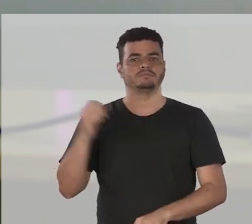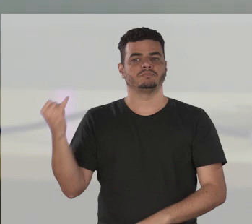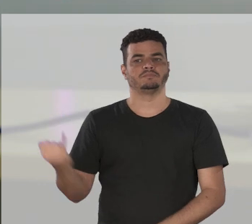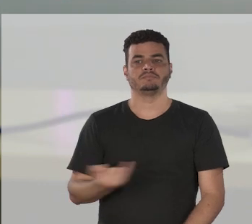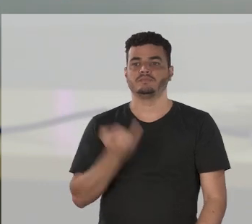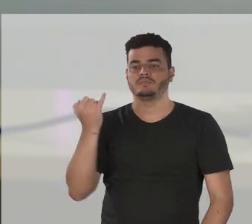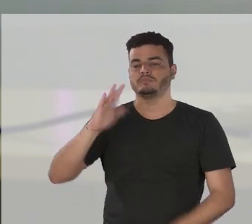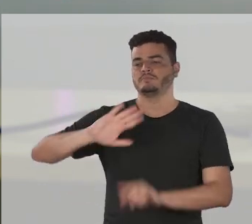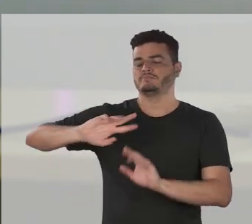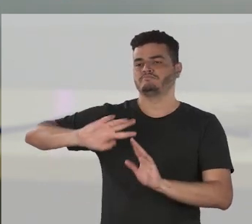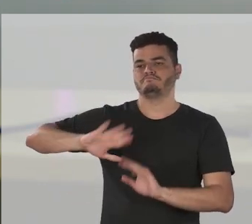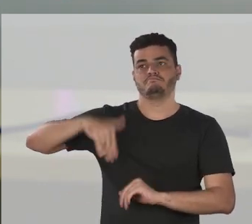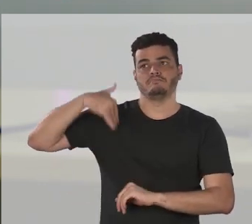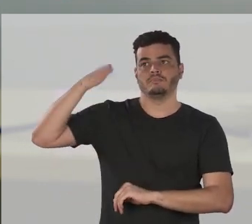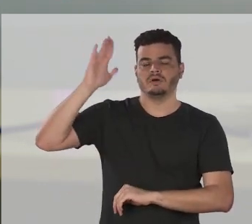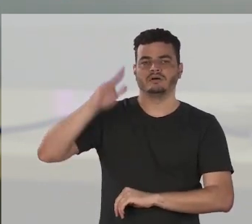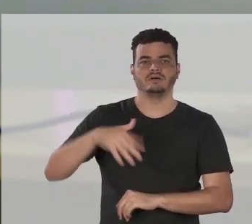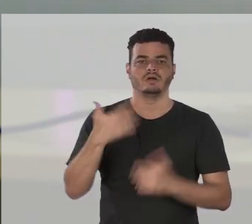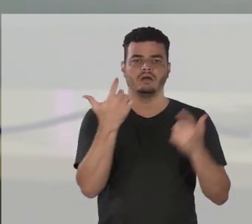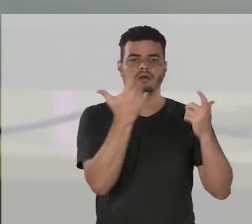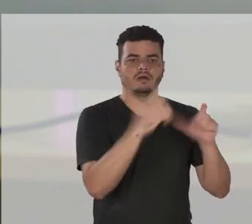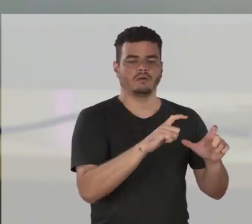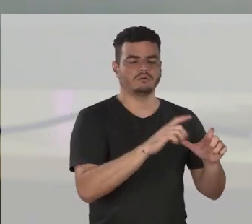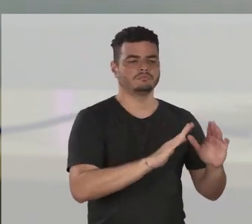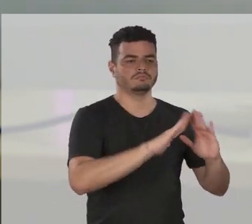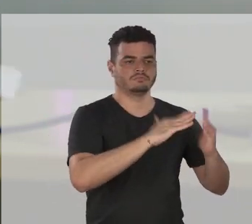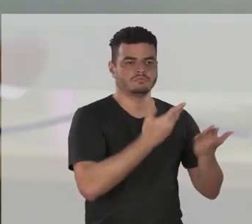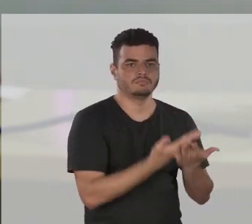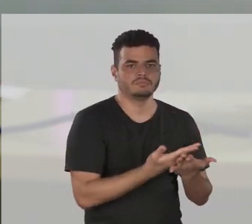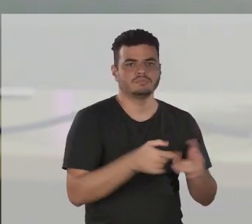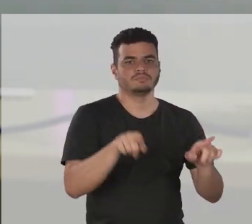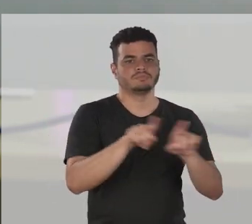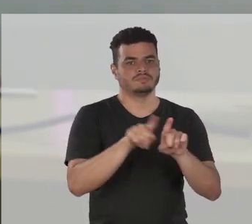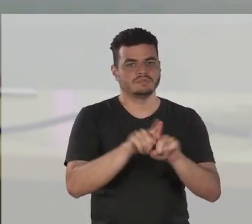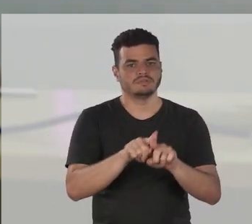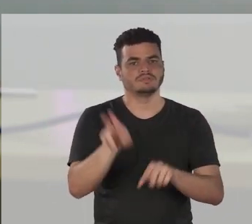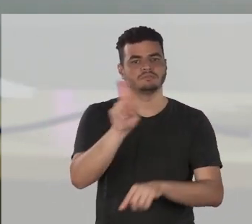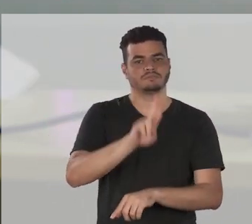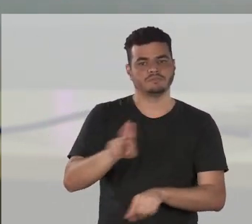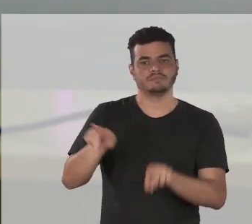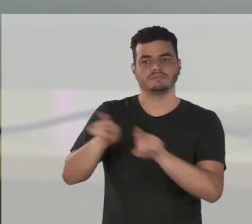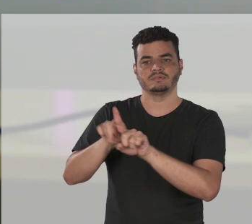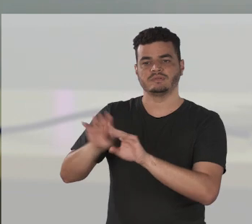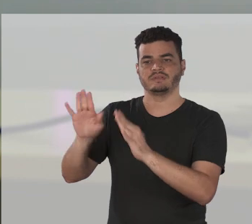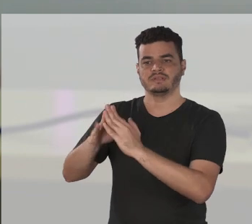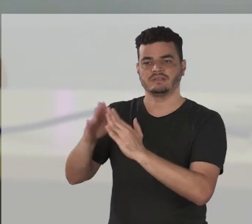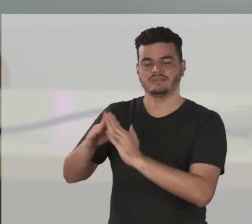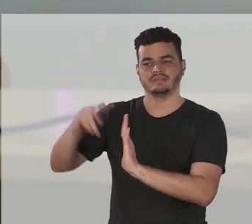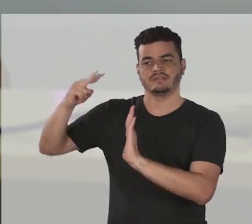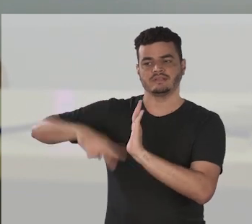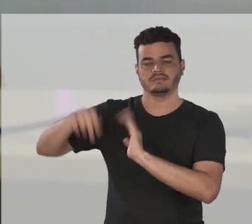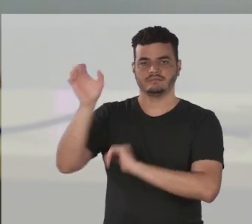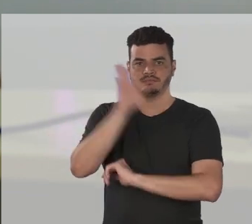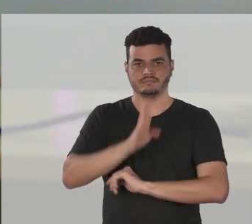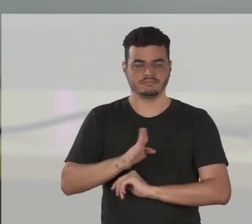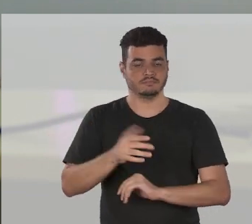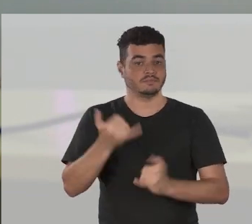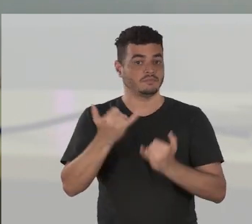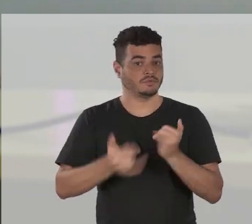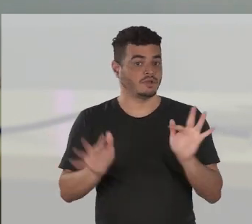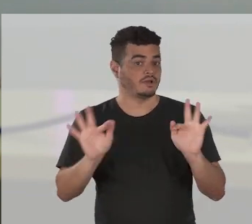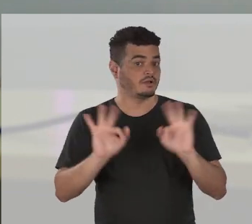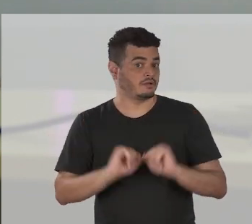significativo nas escolas, nas universidades e nas casas de muitos leitores brasileiros. Para